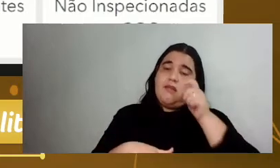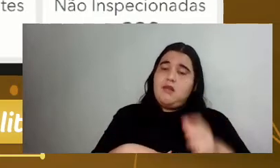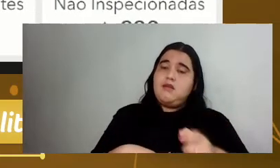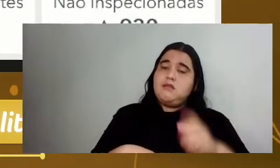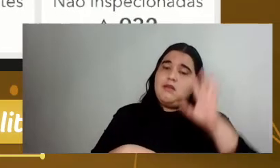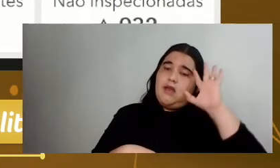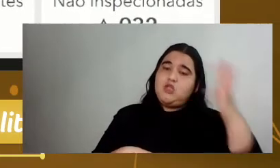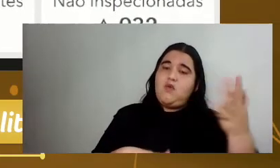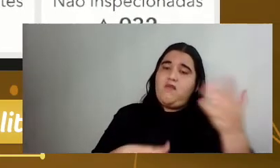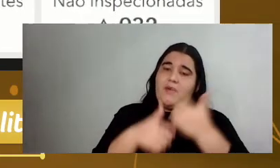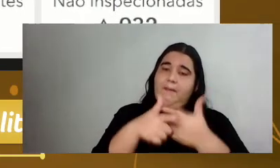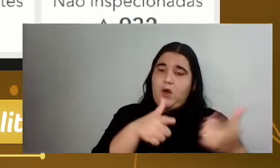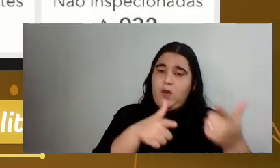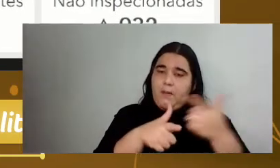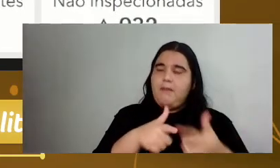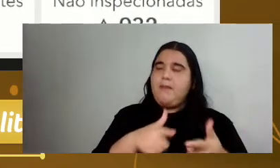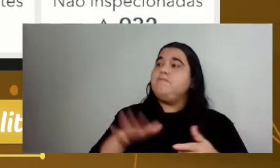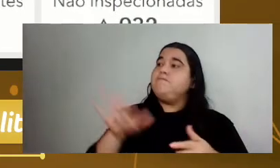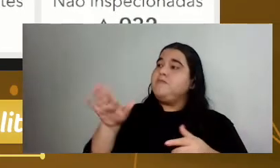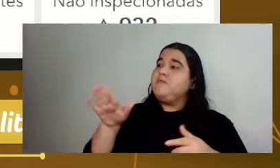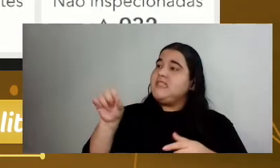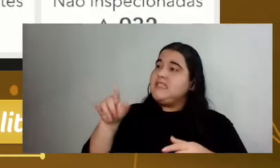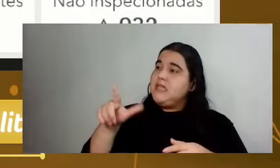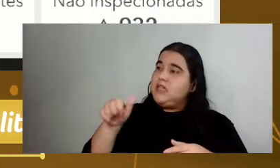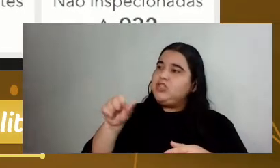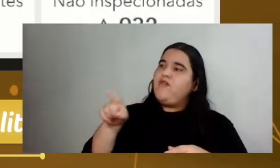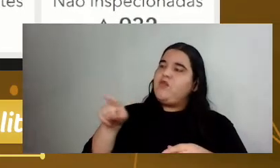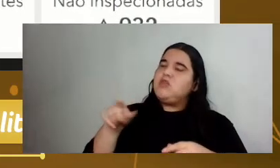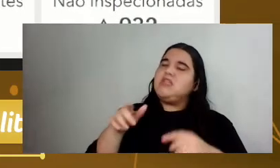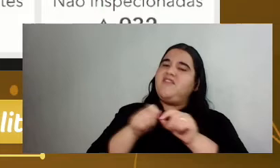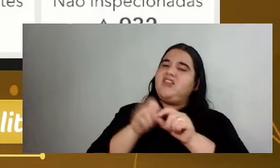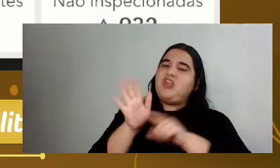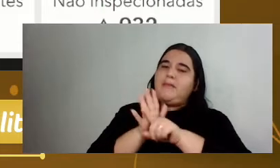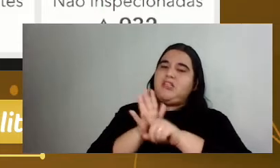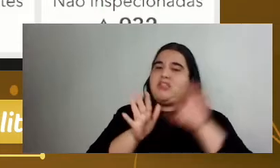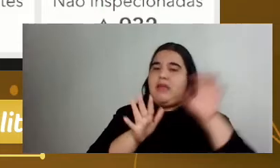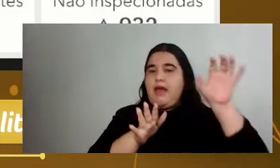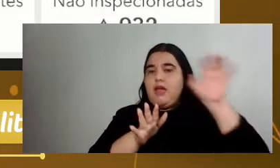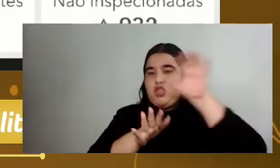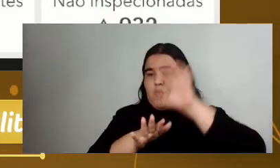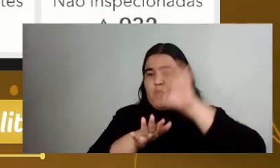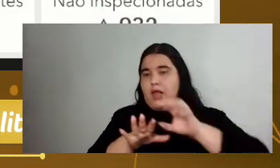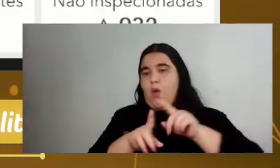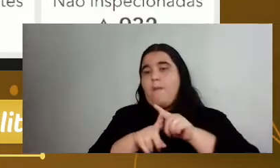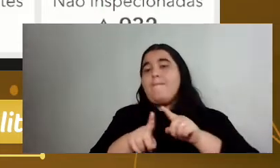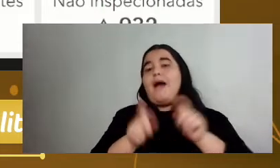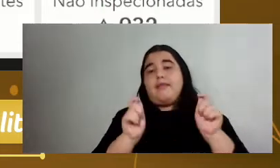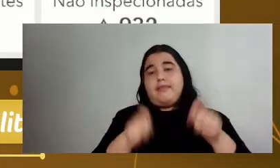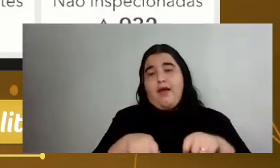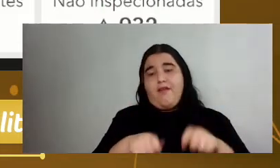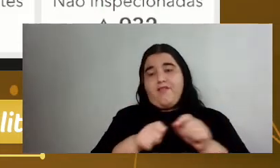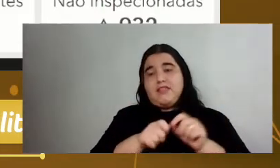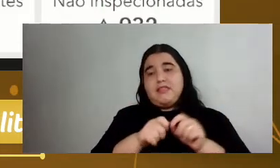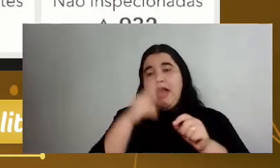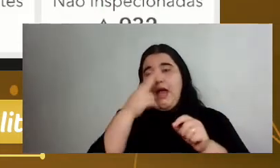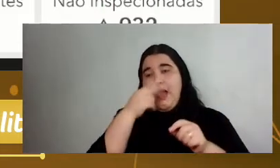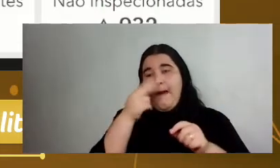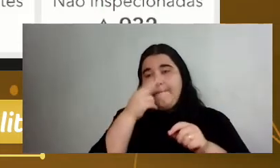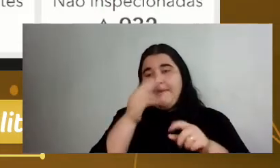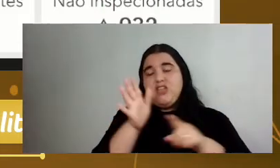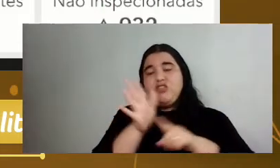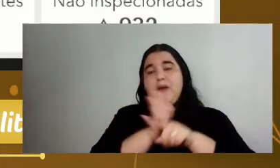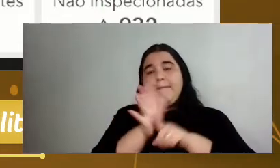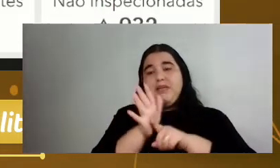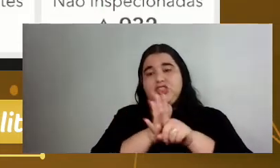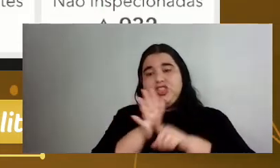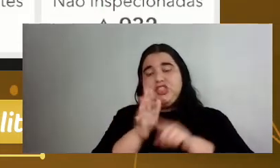que você fez a pesquisa por regional, é importante colocar também que a gente pode fazer essa mesma pesquisa para o empreendimento, não é